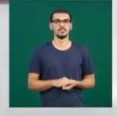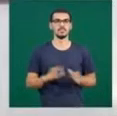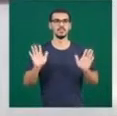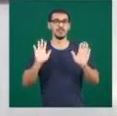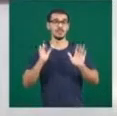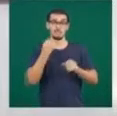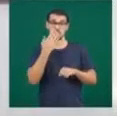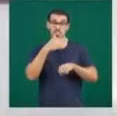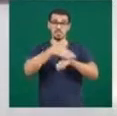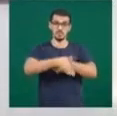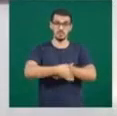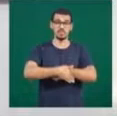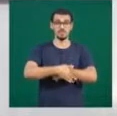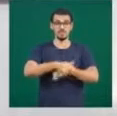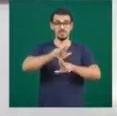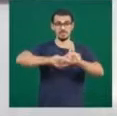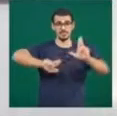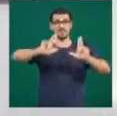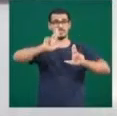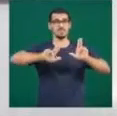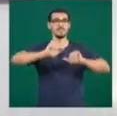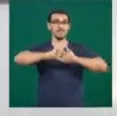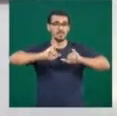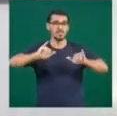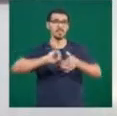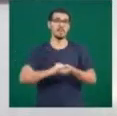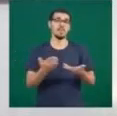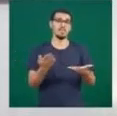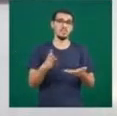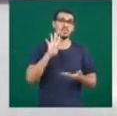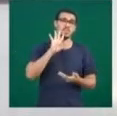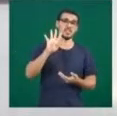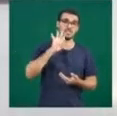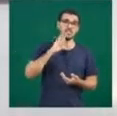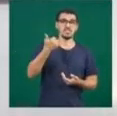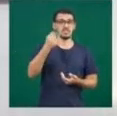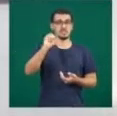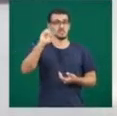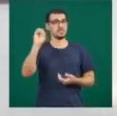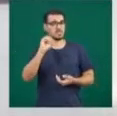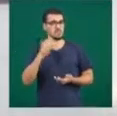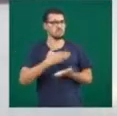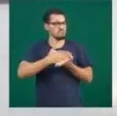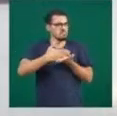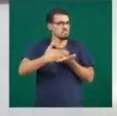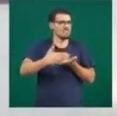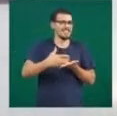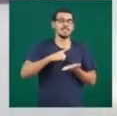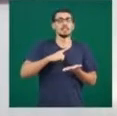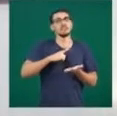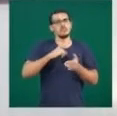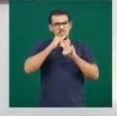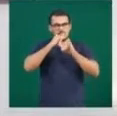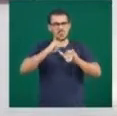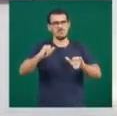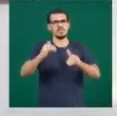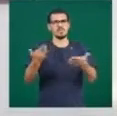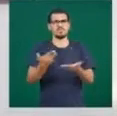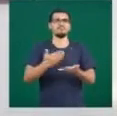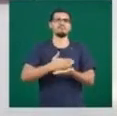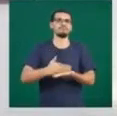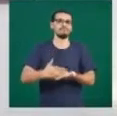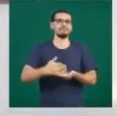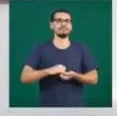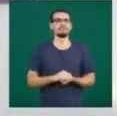Olá, boa noite. O TVU Notícias desta quarta-feira, dia 18 de outubro, começa agora e eu conto com você, hein? Tem muita informação a partir de agora.